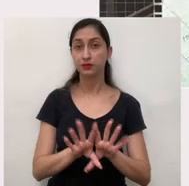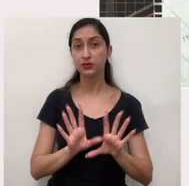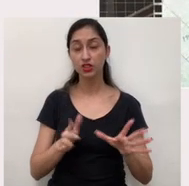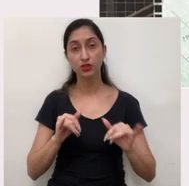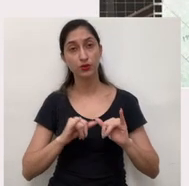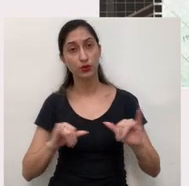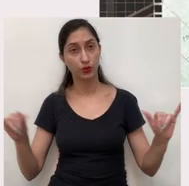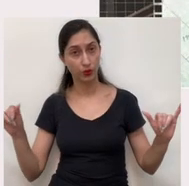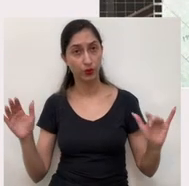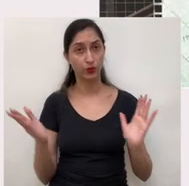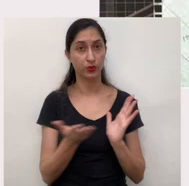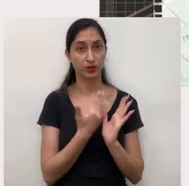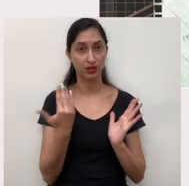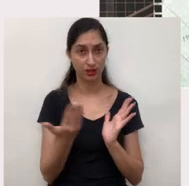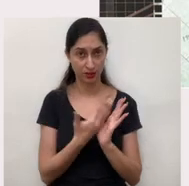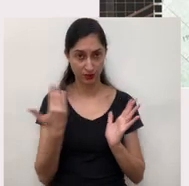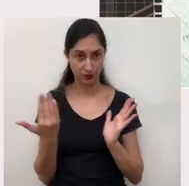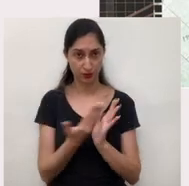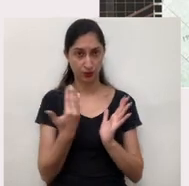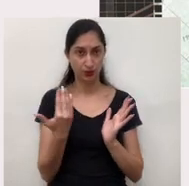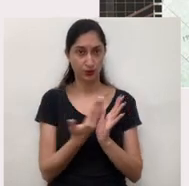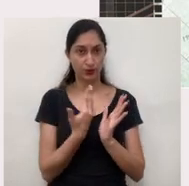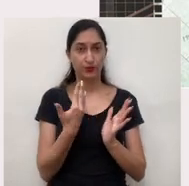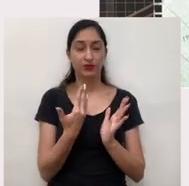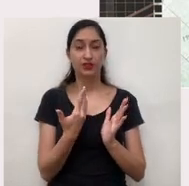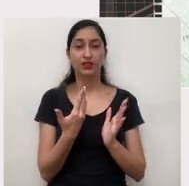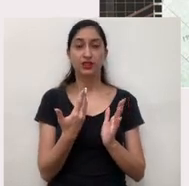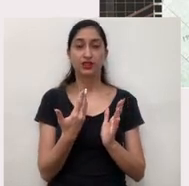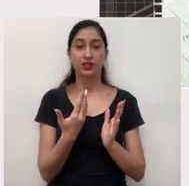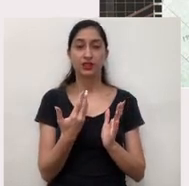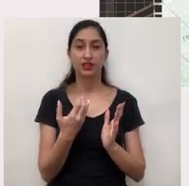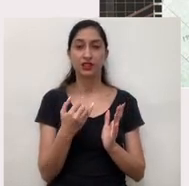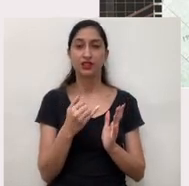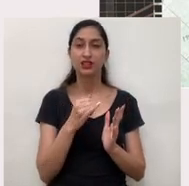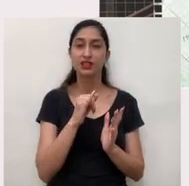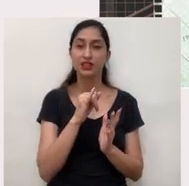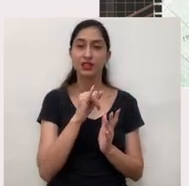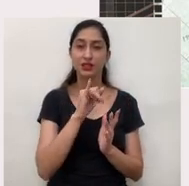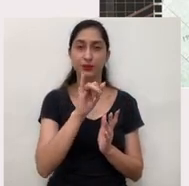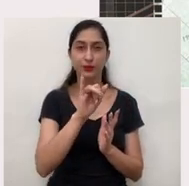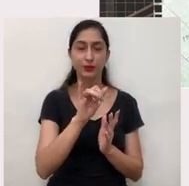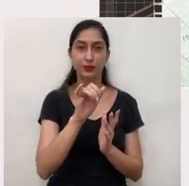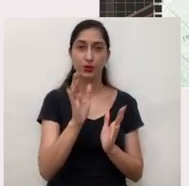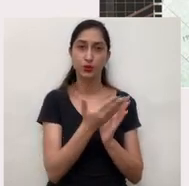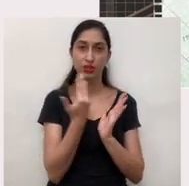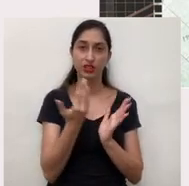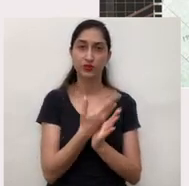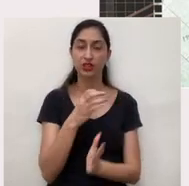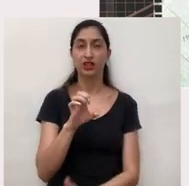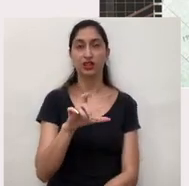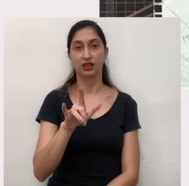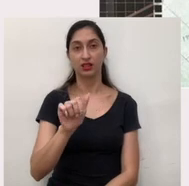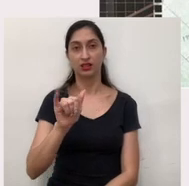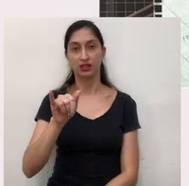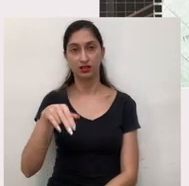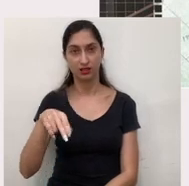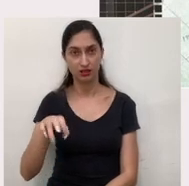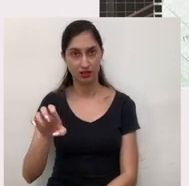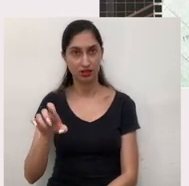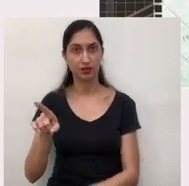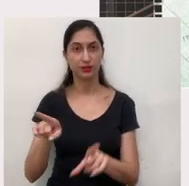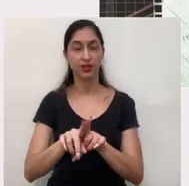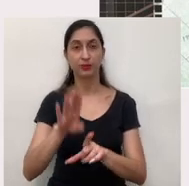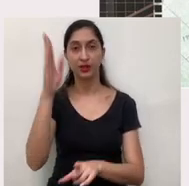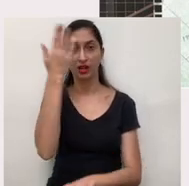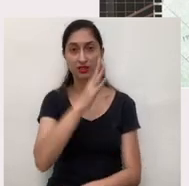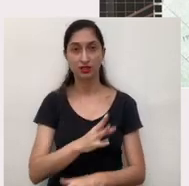livro do Gustavo Piqueira, À Esquerda, as Imagens, os Desvios, e o livro da Elaine Eiger, Brasil